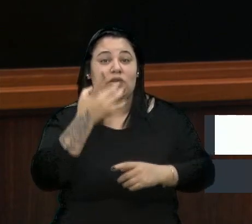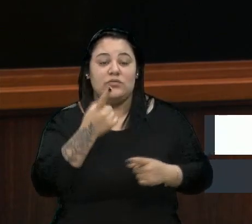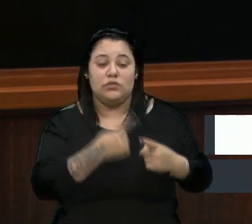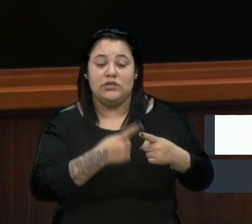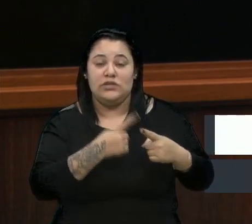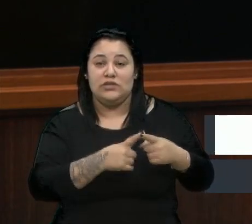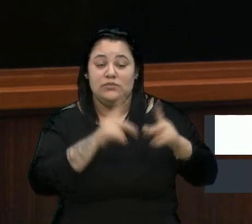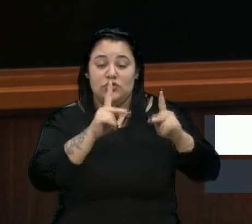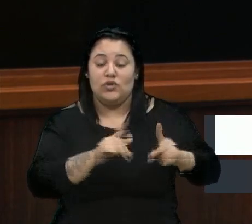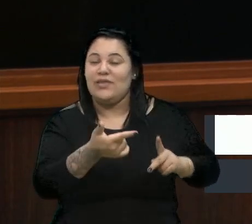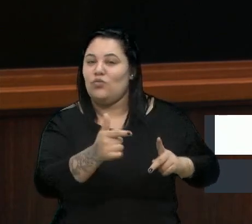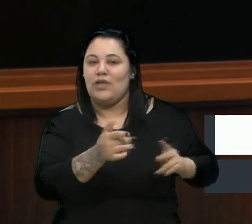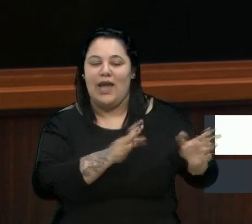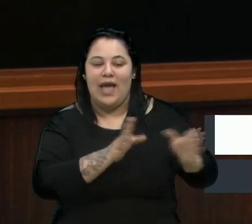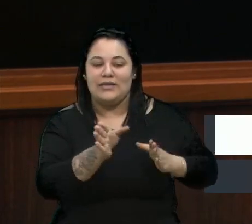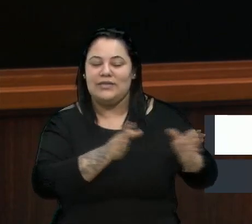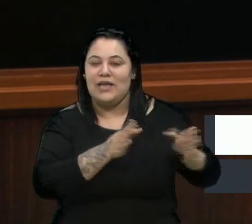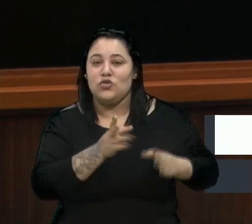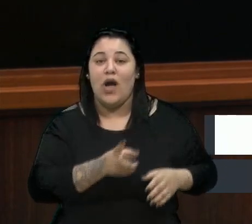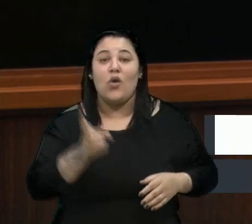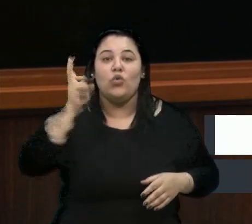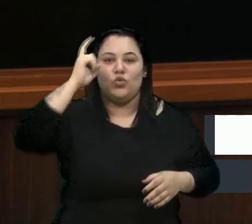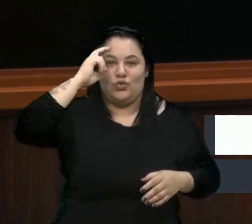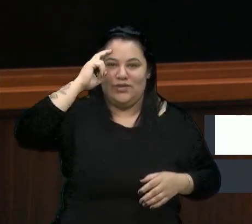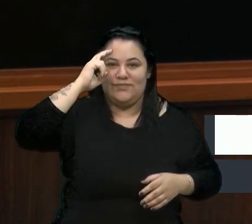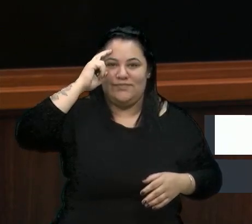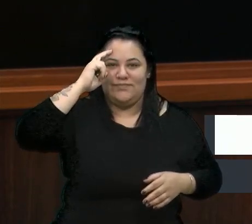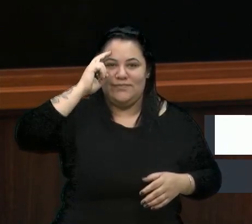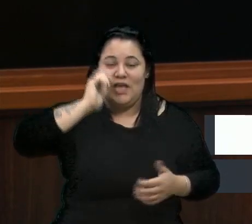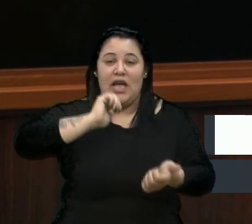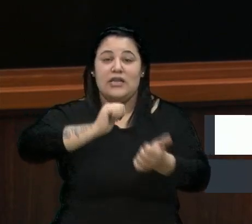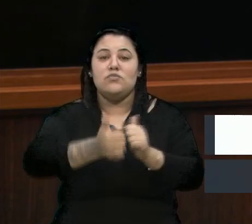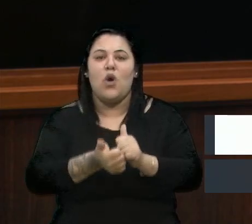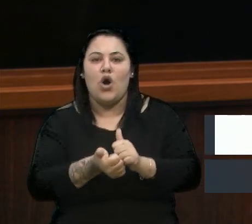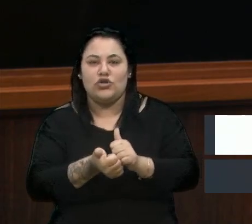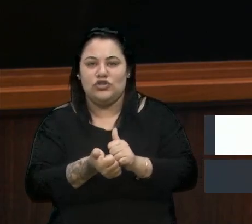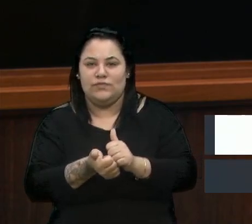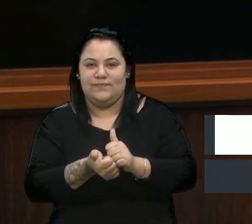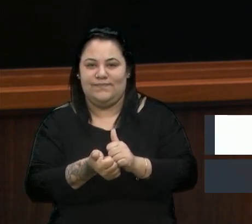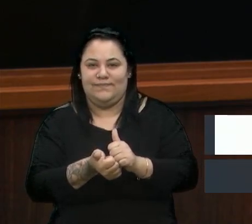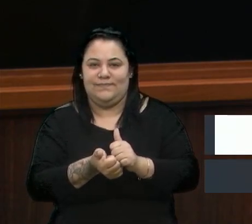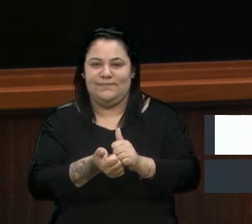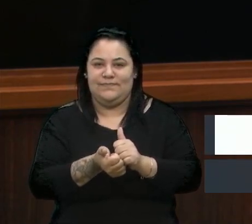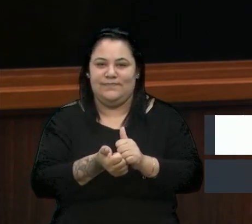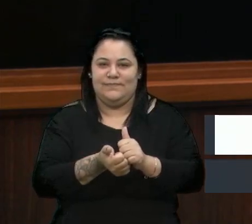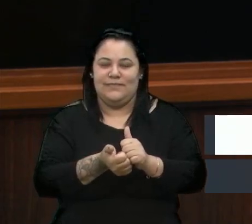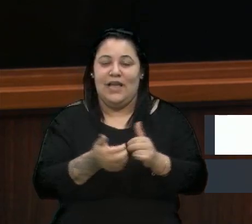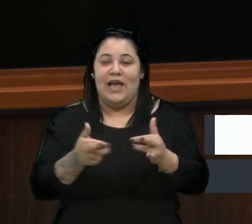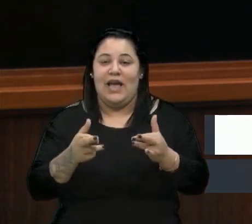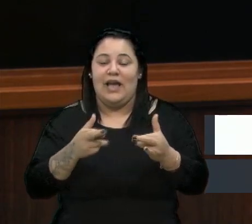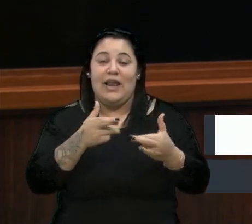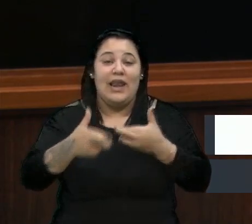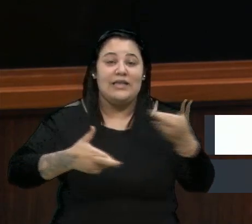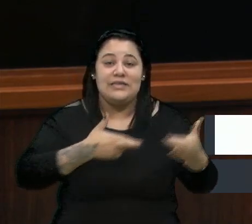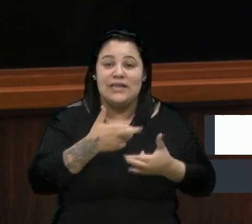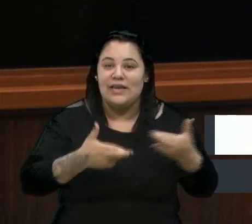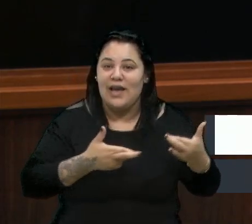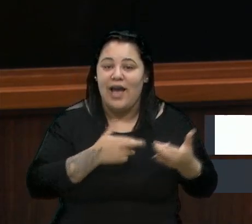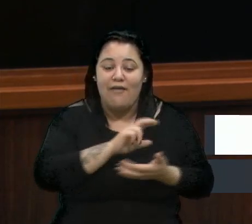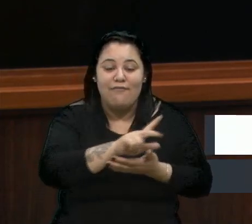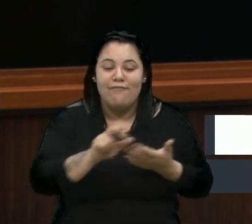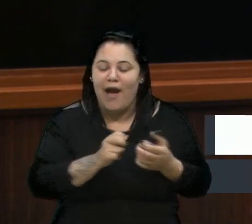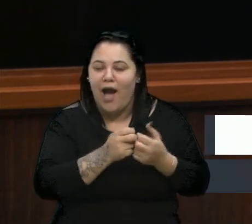têm acesso à cultura, a esporte, a lazer, a uma série de coisas em alguns